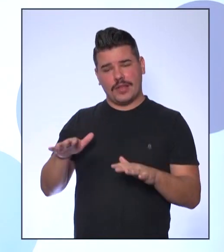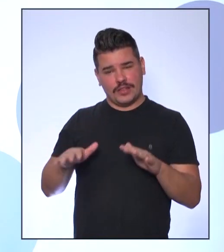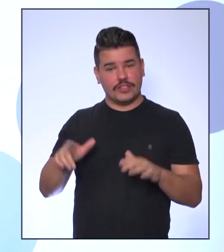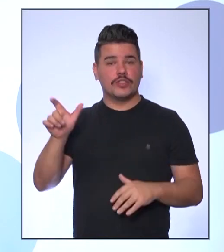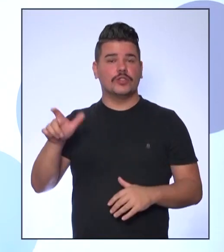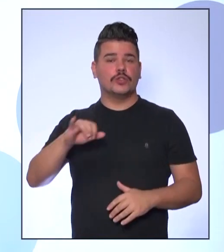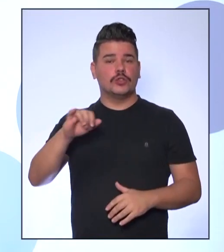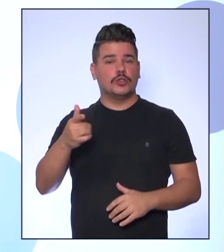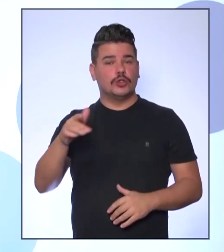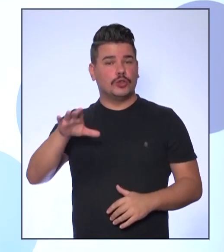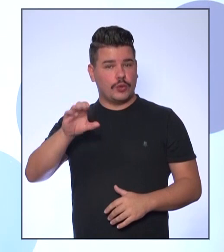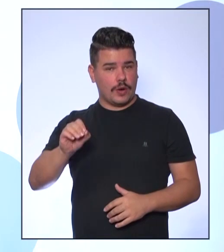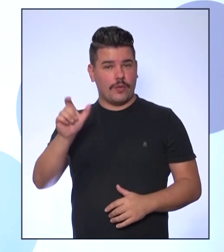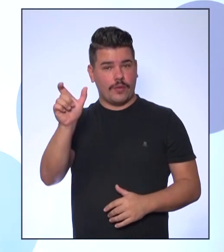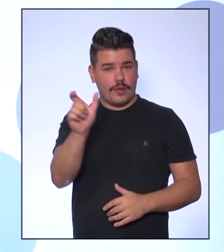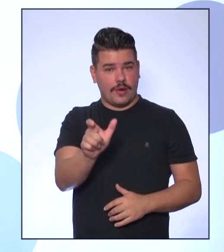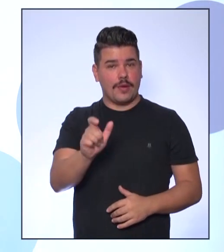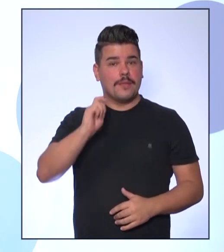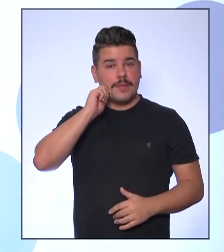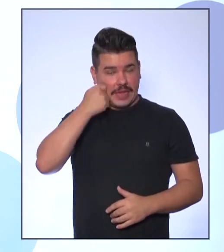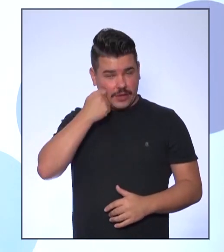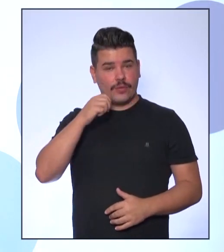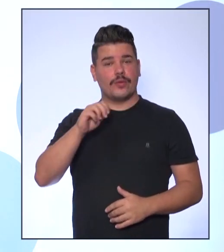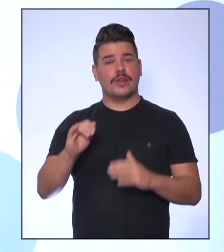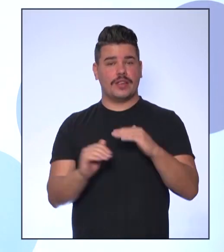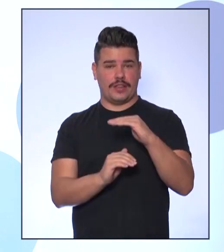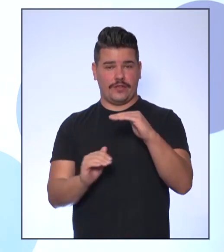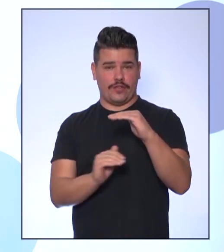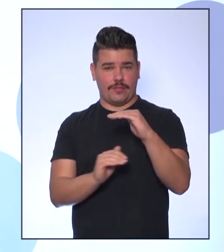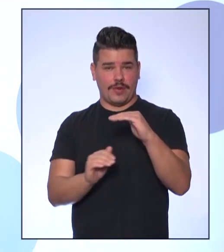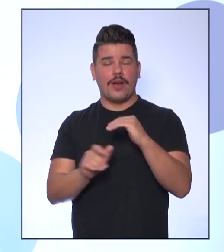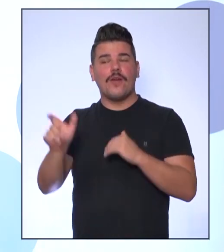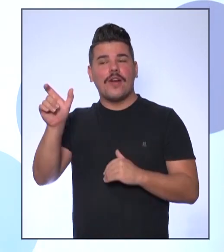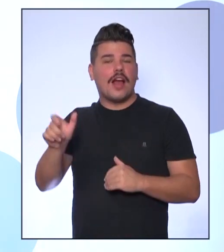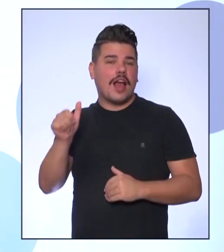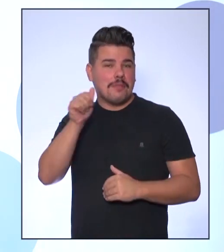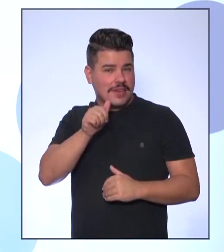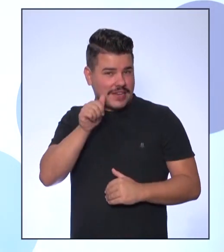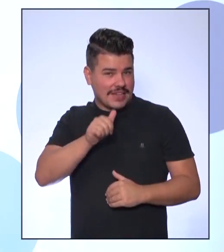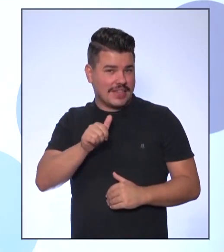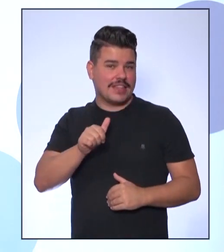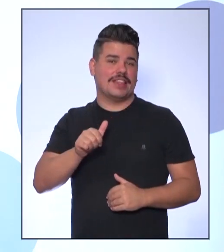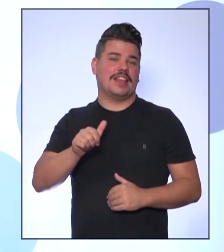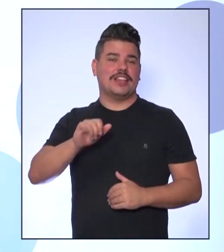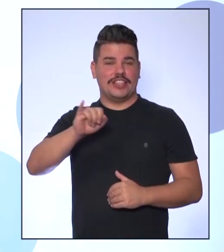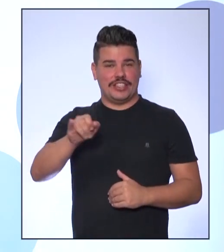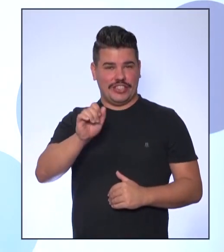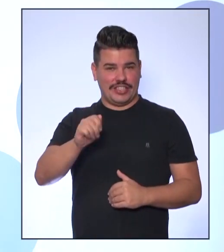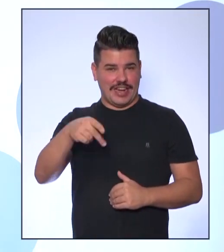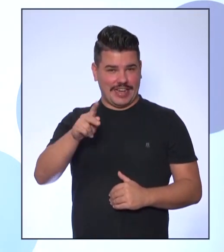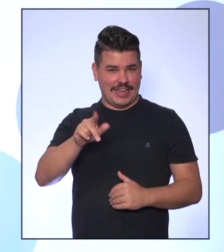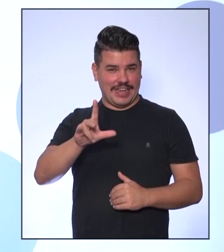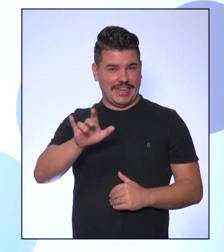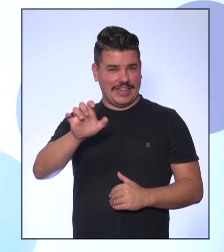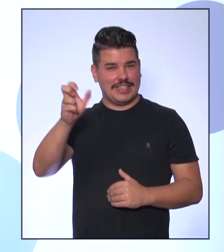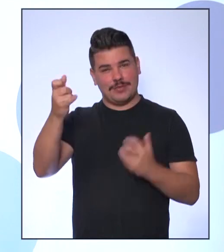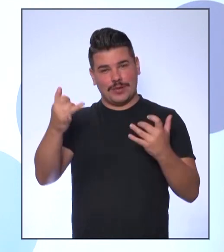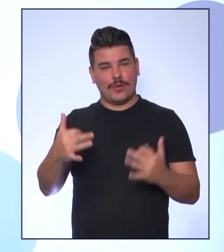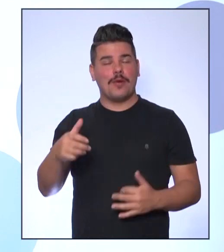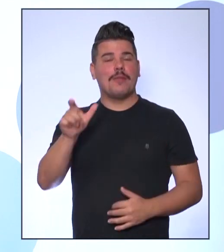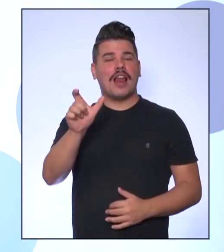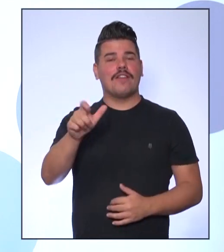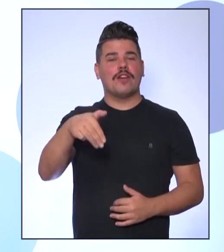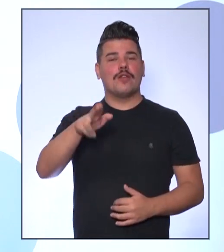ouvindo preto, informal. E a Beatriz diz que musga é oral, a linguagem oral, né? A Giovana, musga,